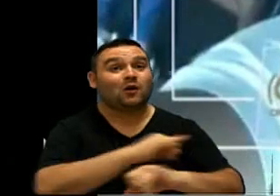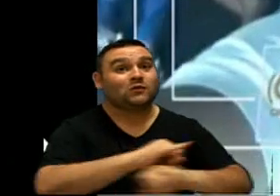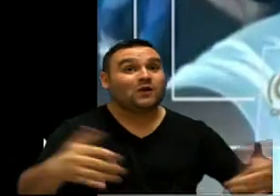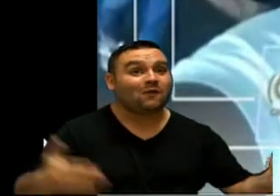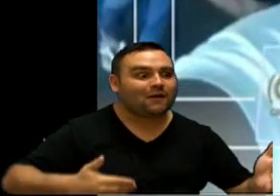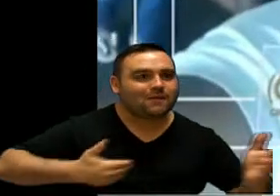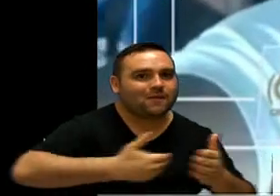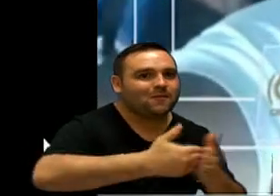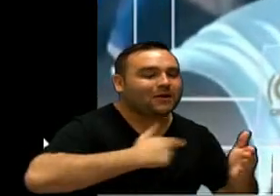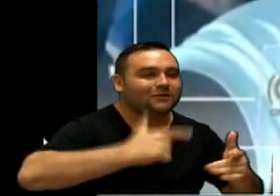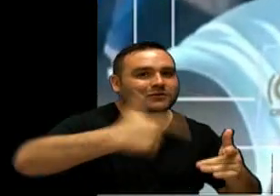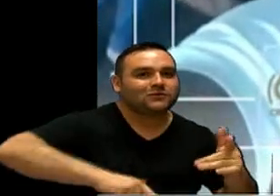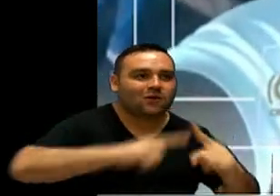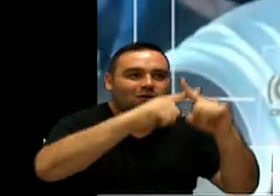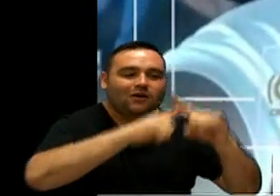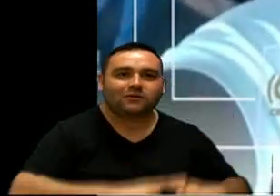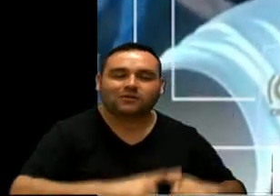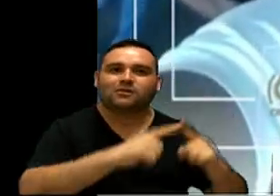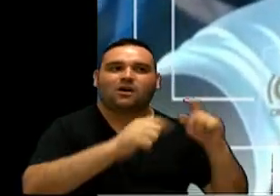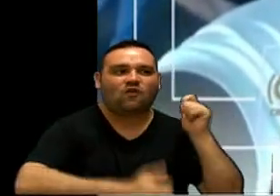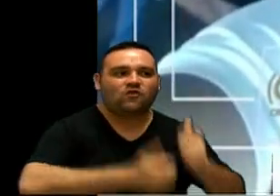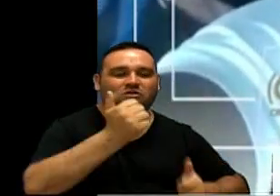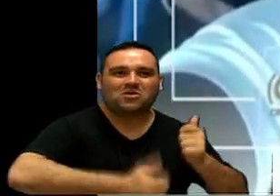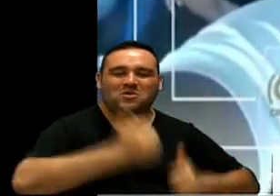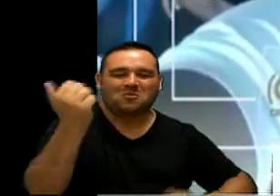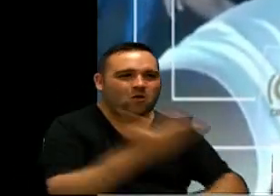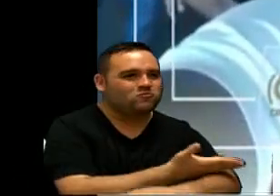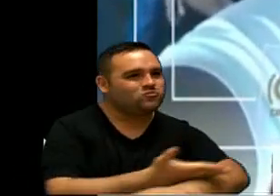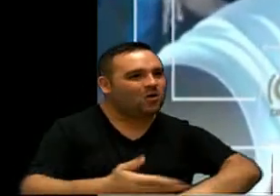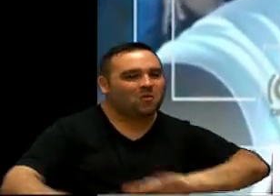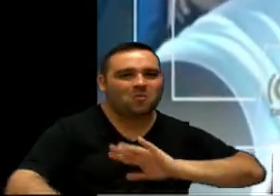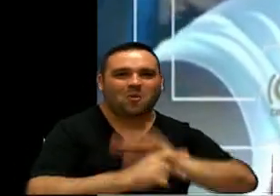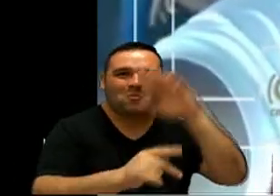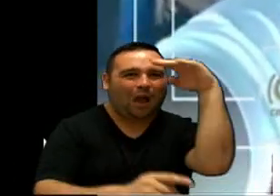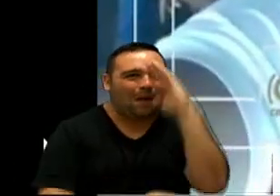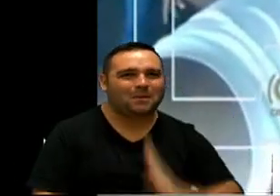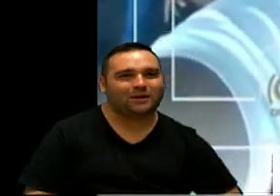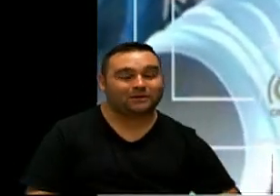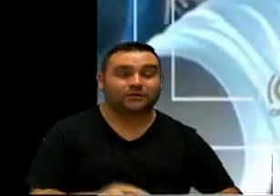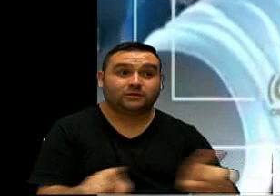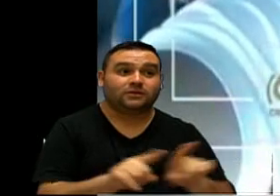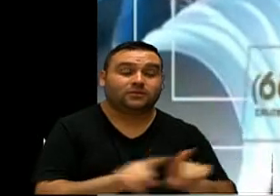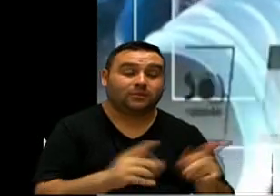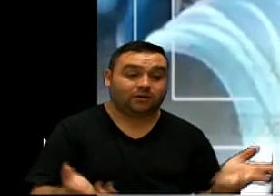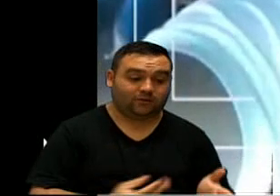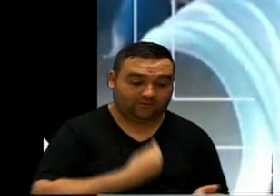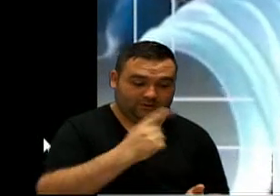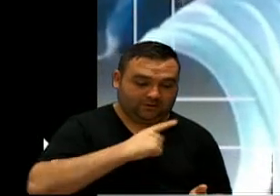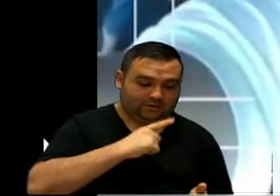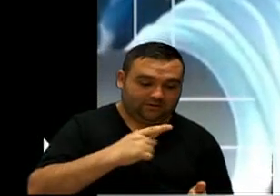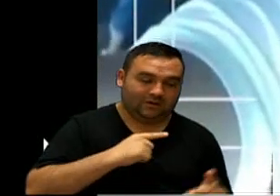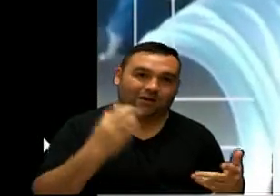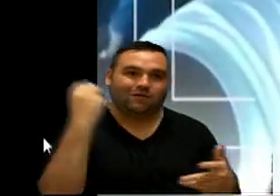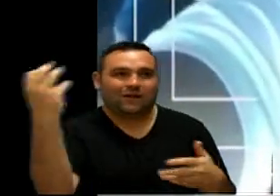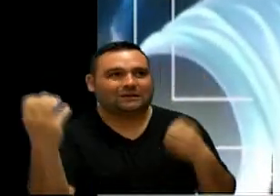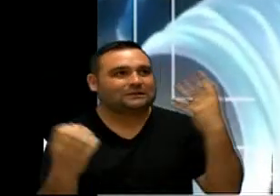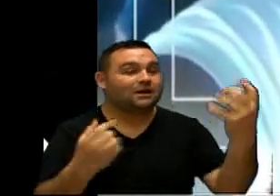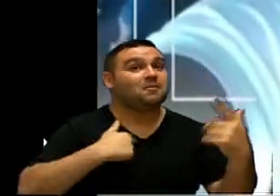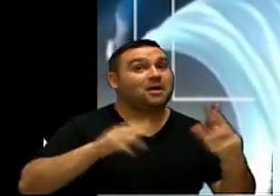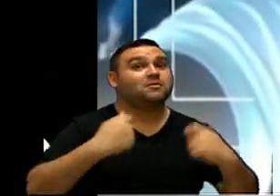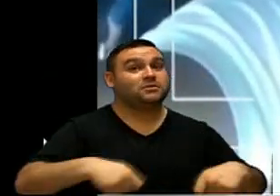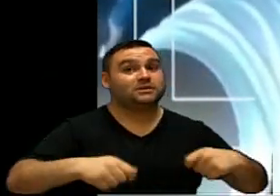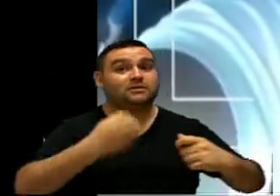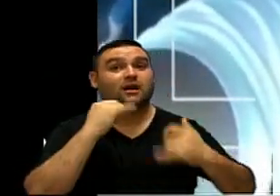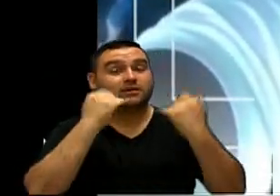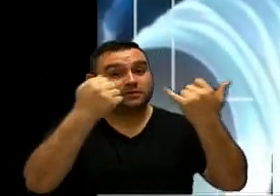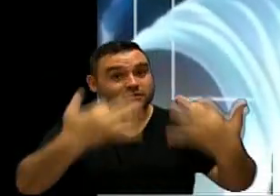chegando mais uma edição do Cruzeirão, o torneio de futsal mais tradicional do Brasil. Estou aqui no aeroporto entre uma viagem e outra, mas não poderia falar